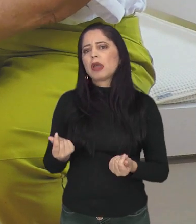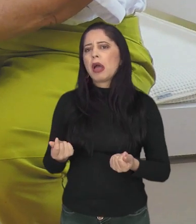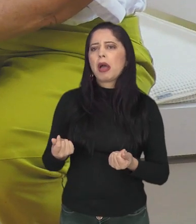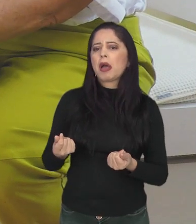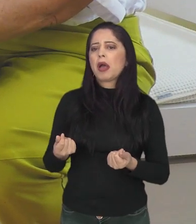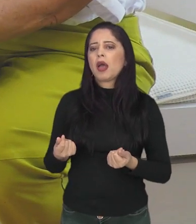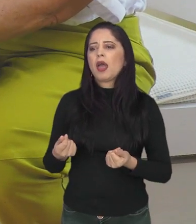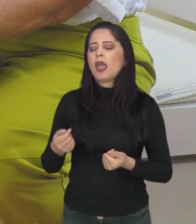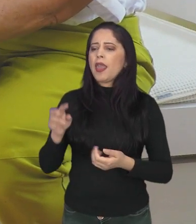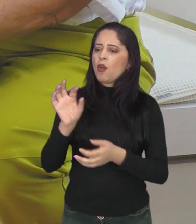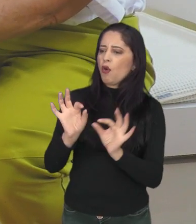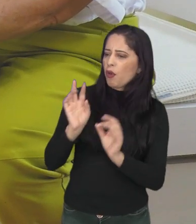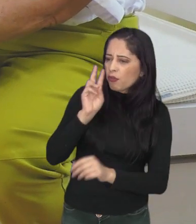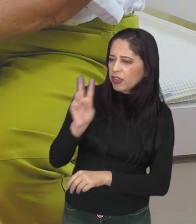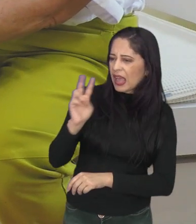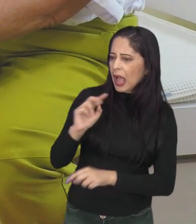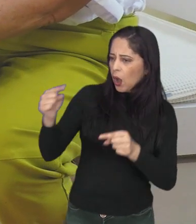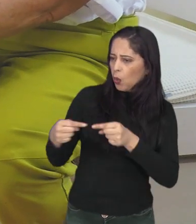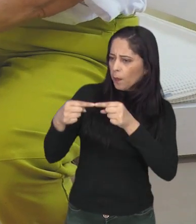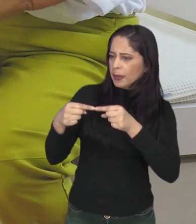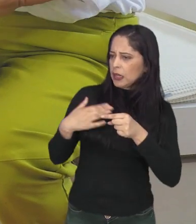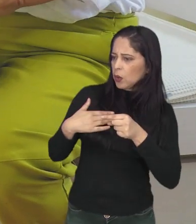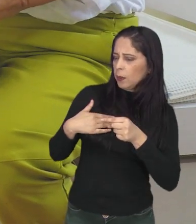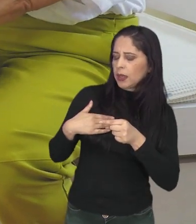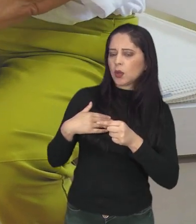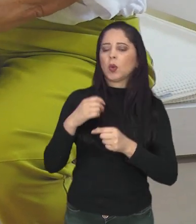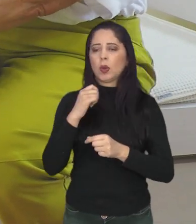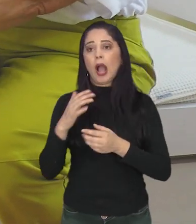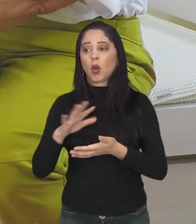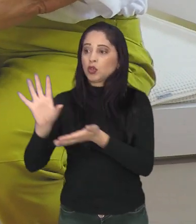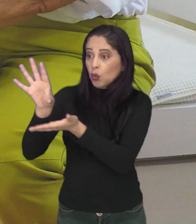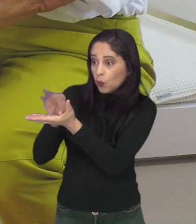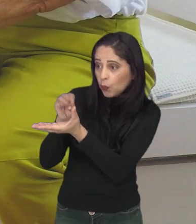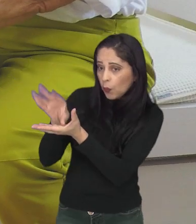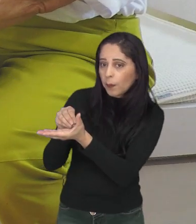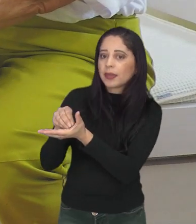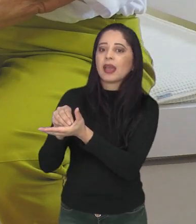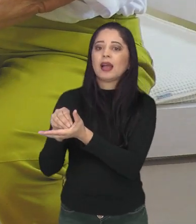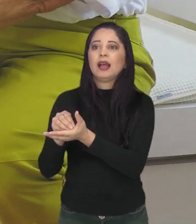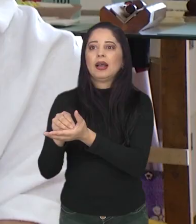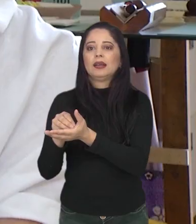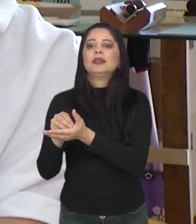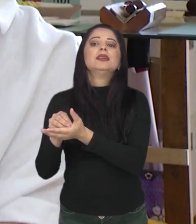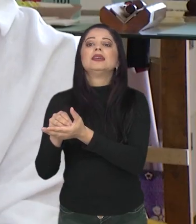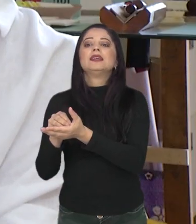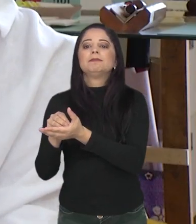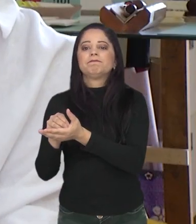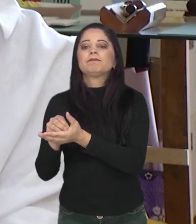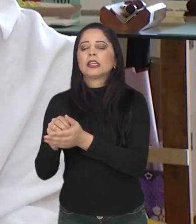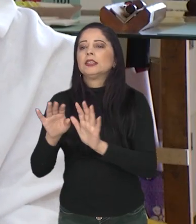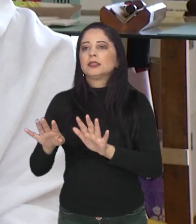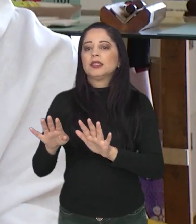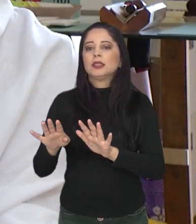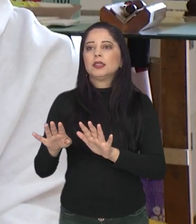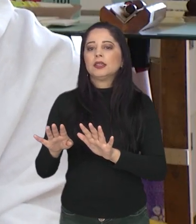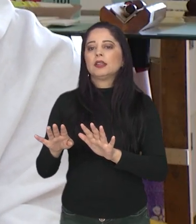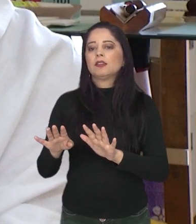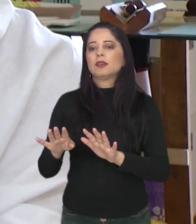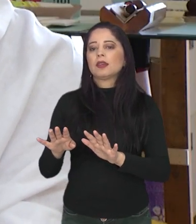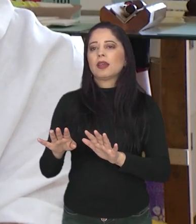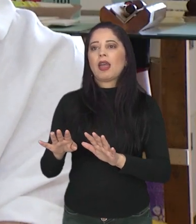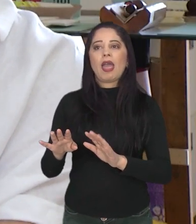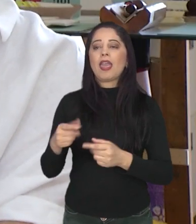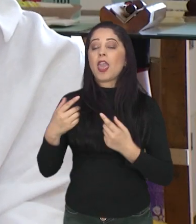buscando assim aquilo que me fazia mais sentido né então eu sou a minha observação maior é